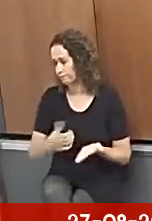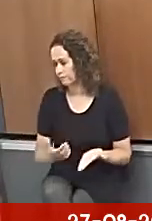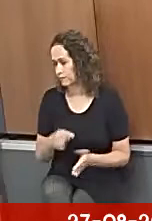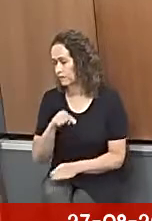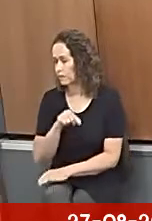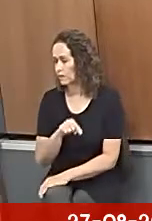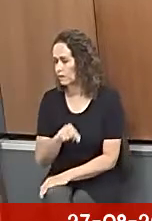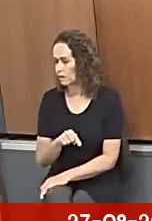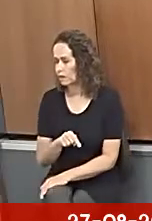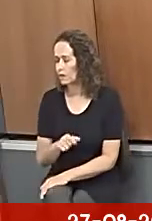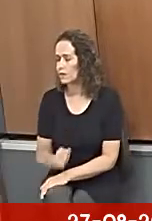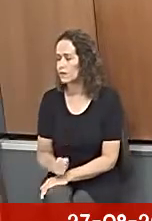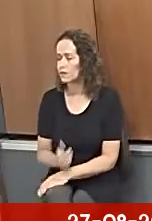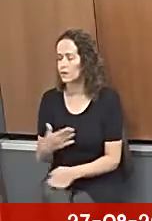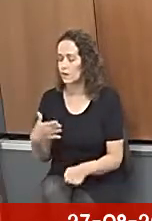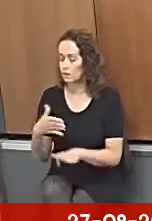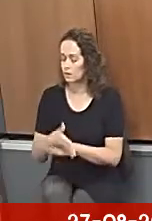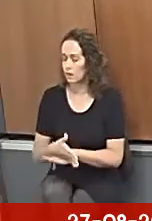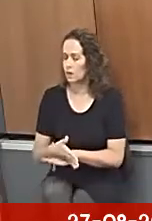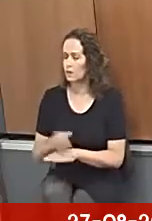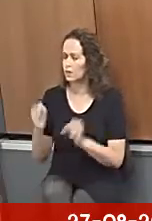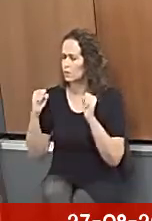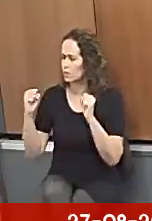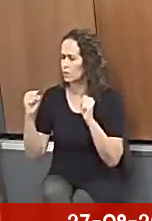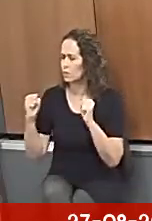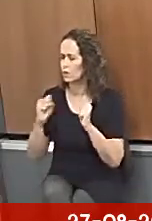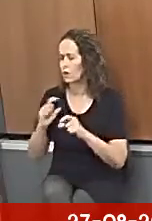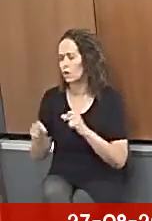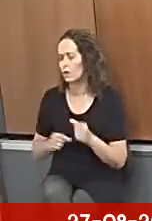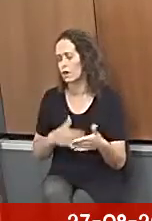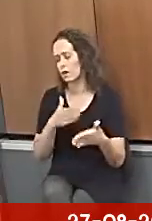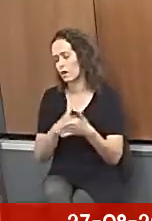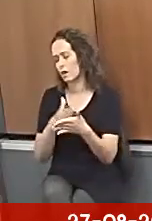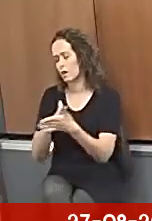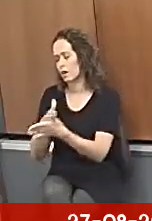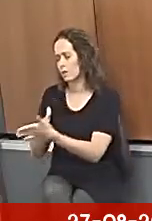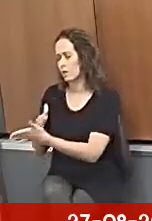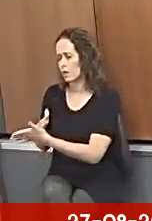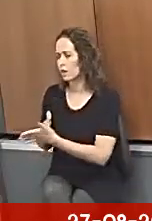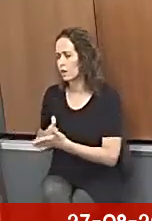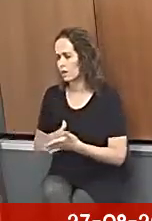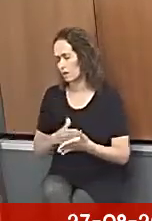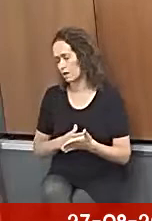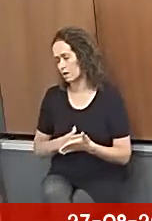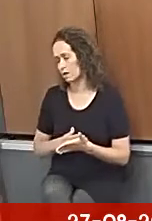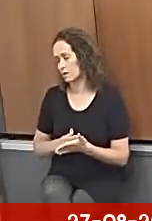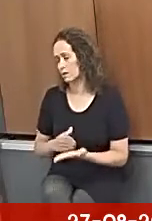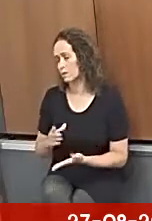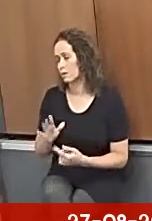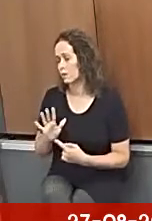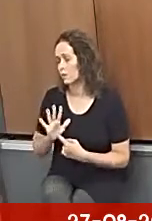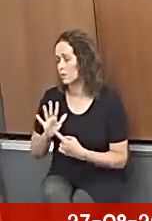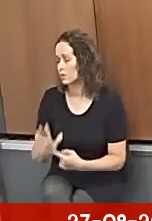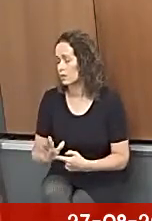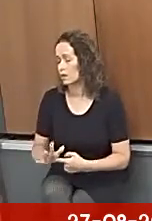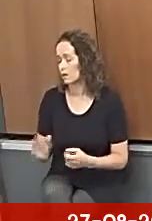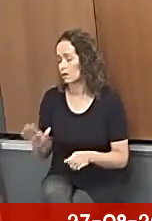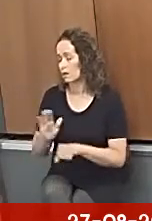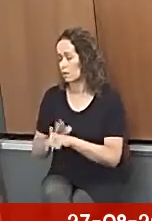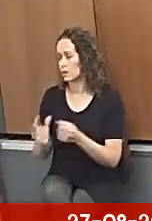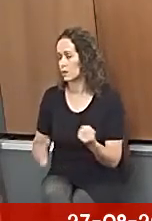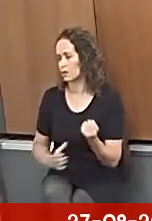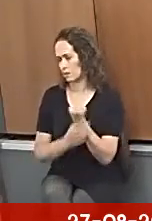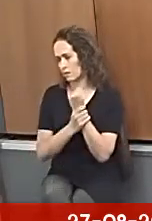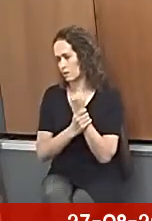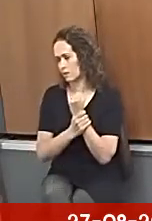a durante a entrada dos torcedores representa as barreiras que são criadas justamente para gerar mais segurança para as pessoas que vão chegando no estádio é